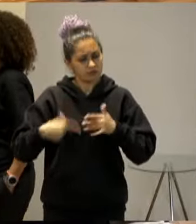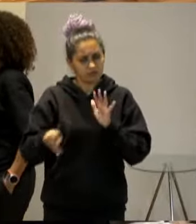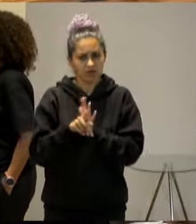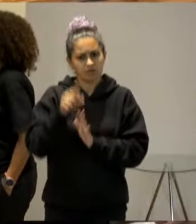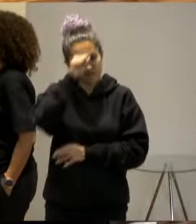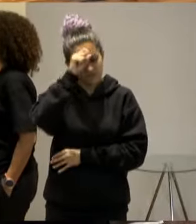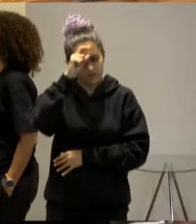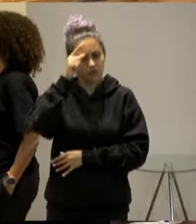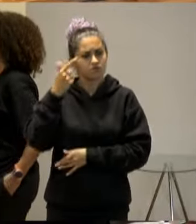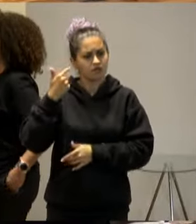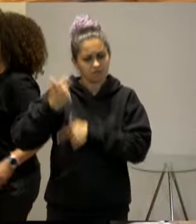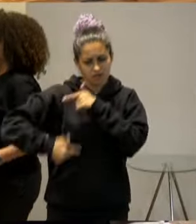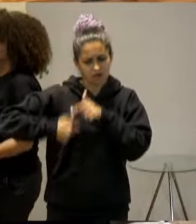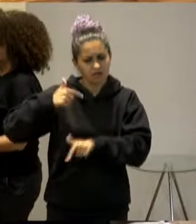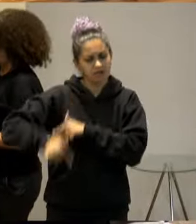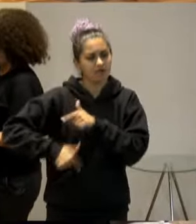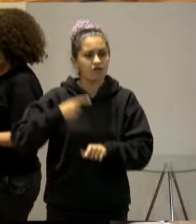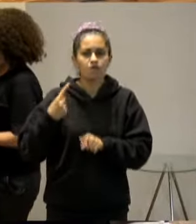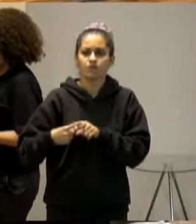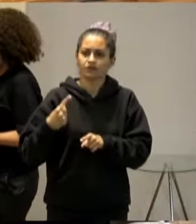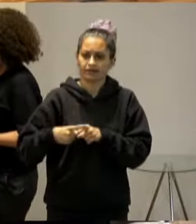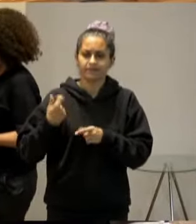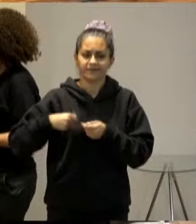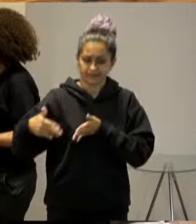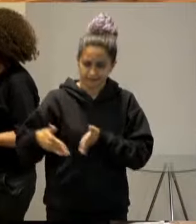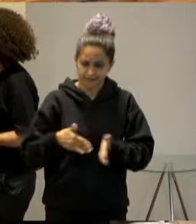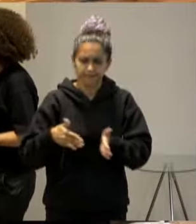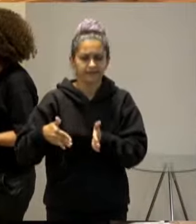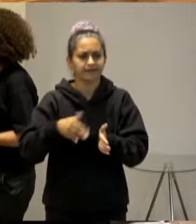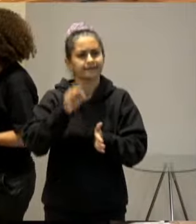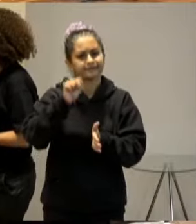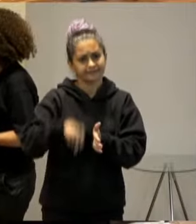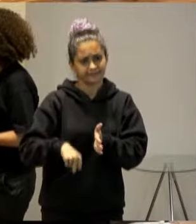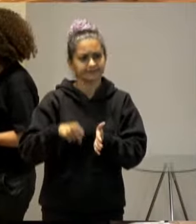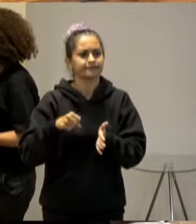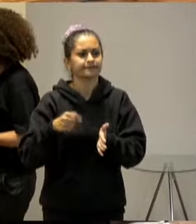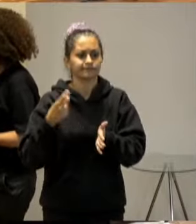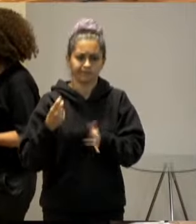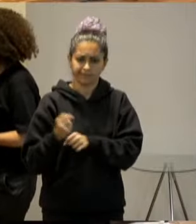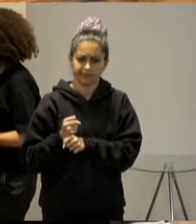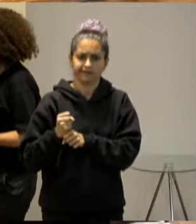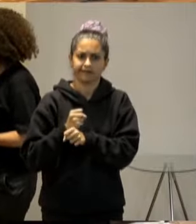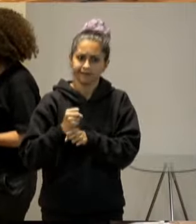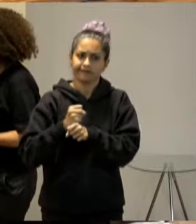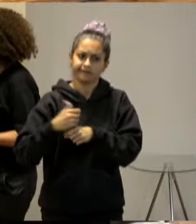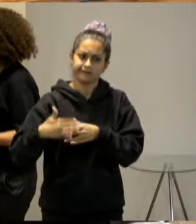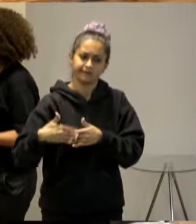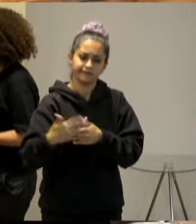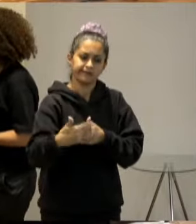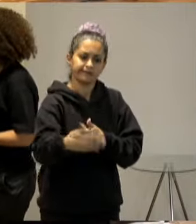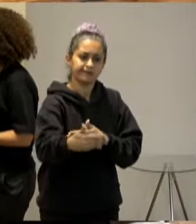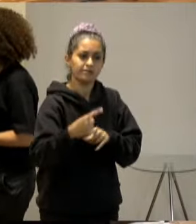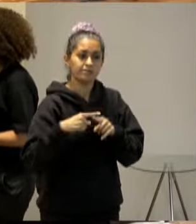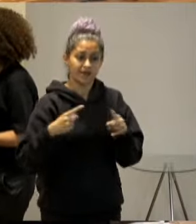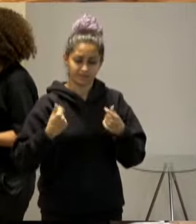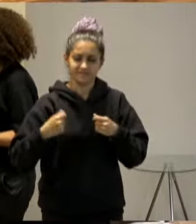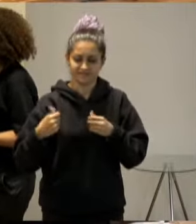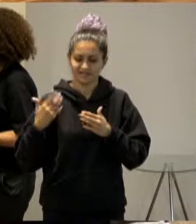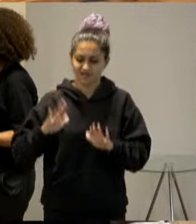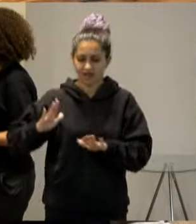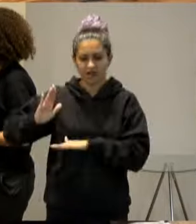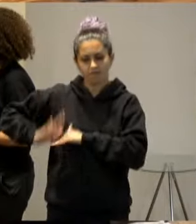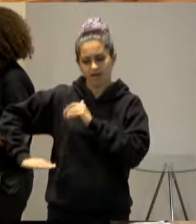rede, porque nós temos que caminhar, e vamos ter que caminhar por muito tempo, mas nós temos um bom caminho já